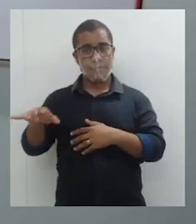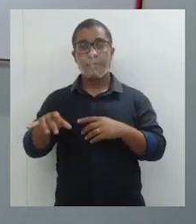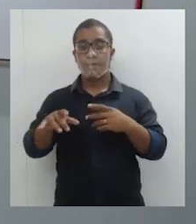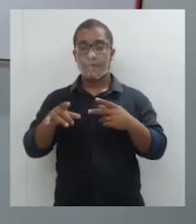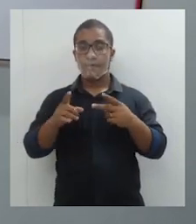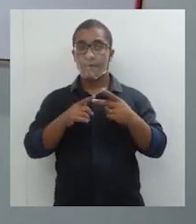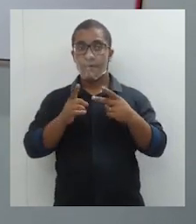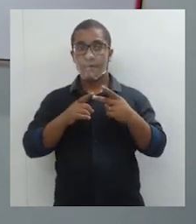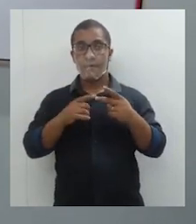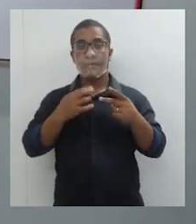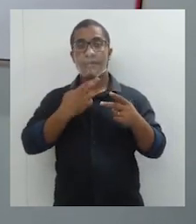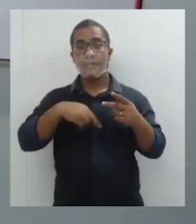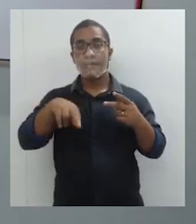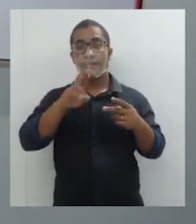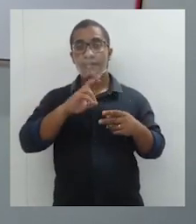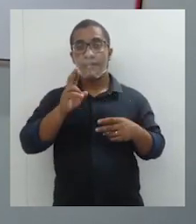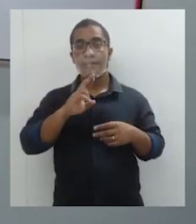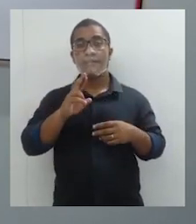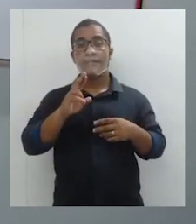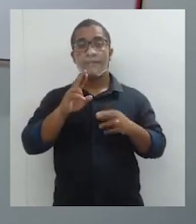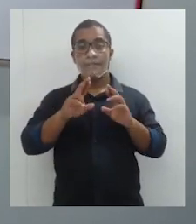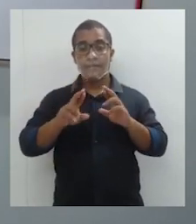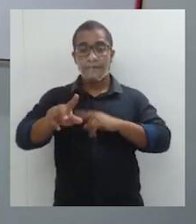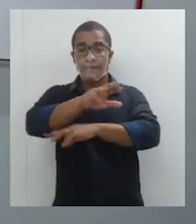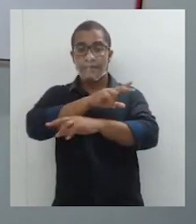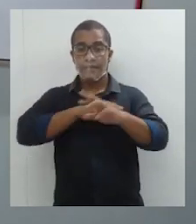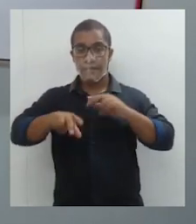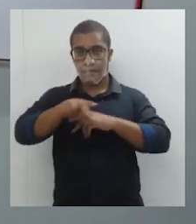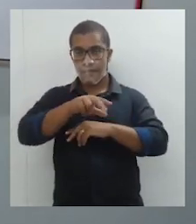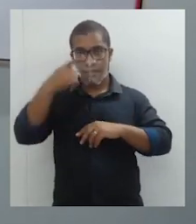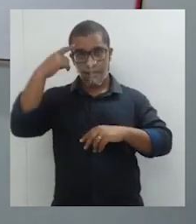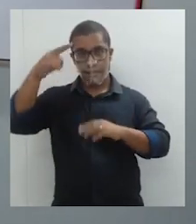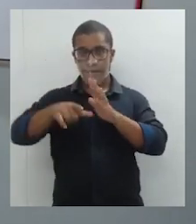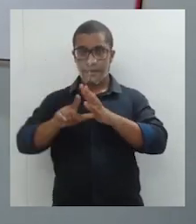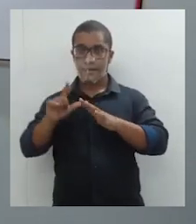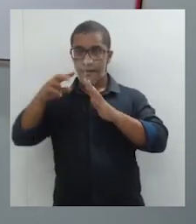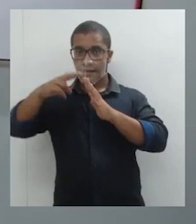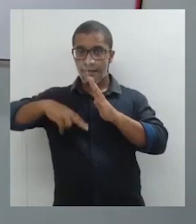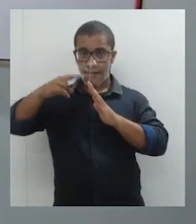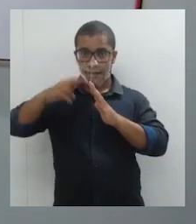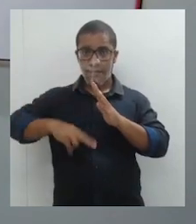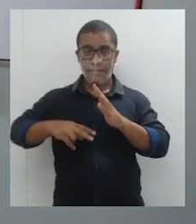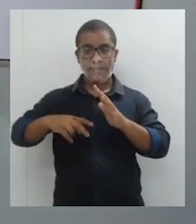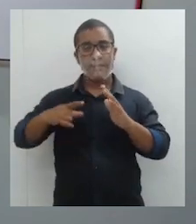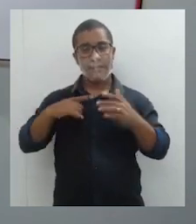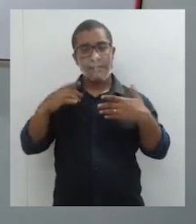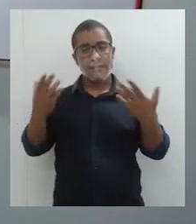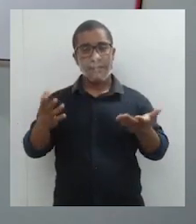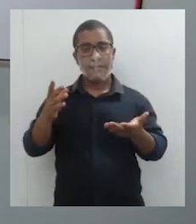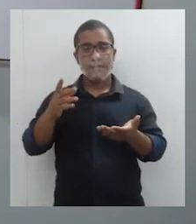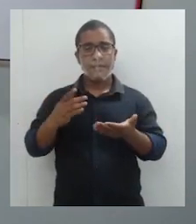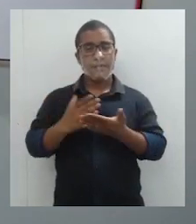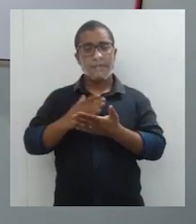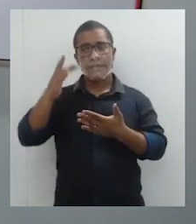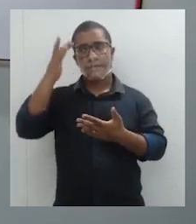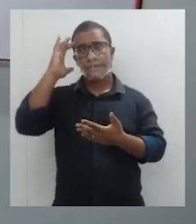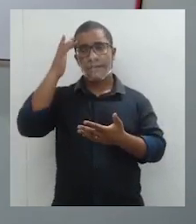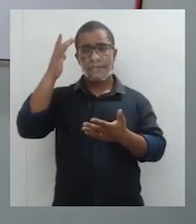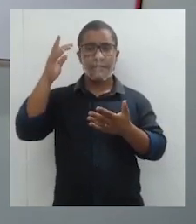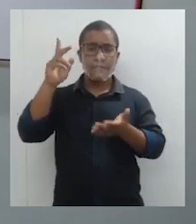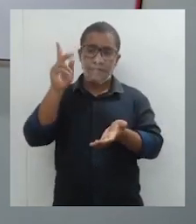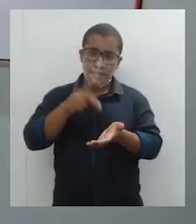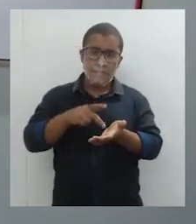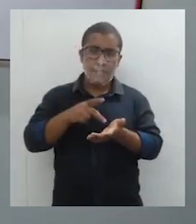religiões diferentes entre si lembram que eu acabei de ler naquele momento justamente essa questão é um erro achar que